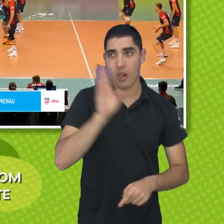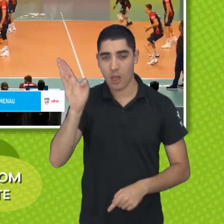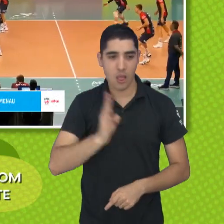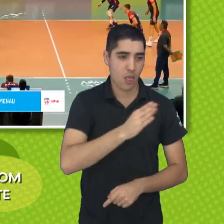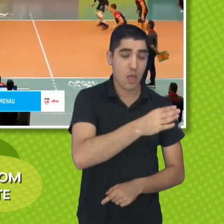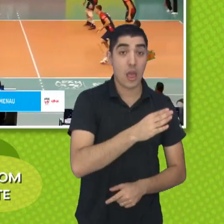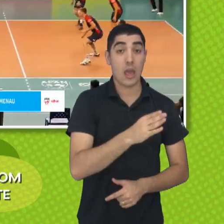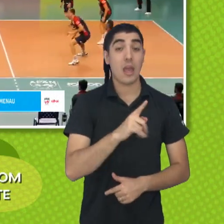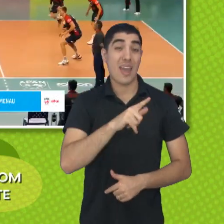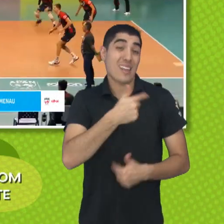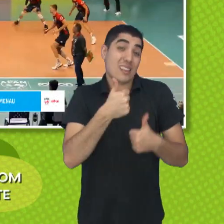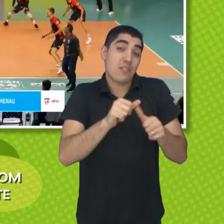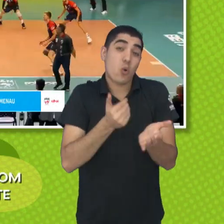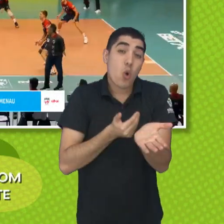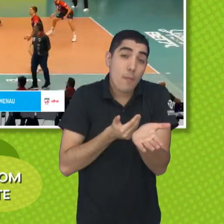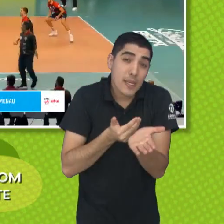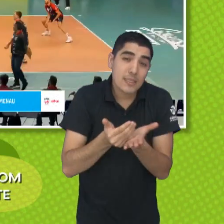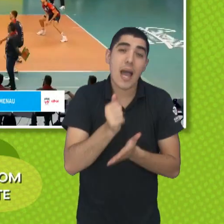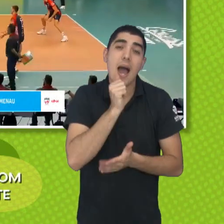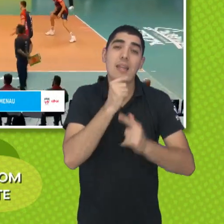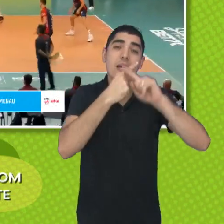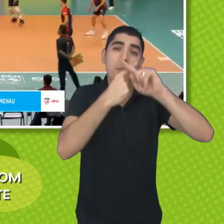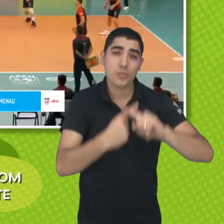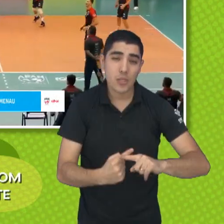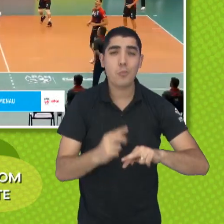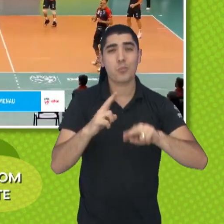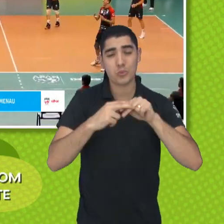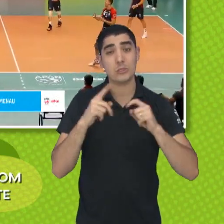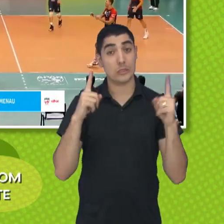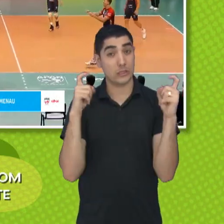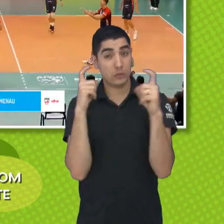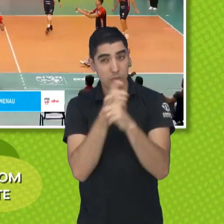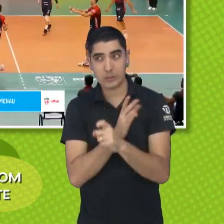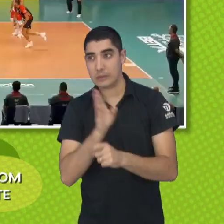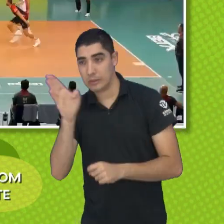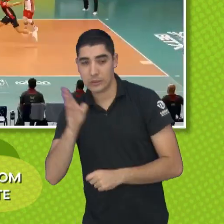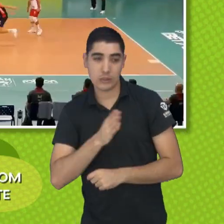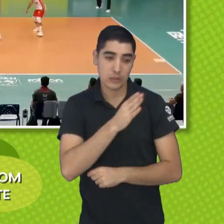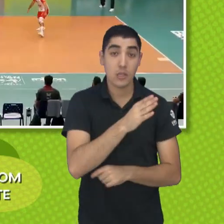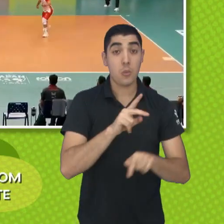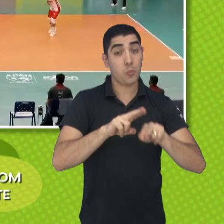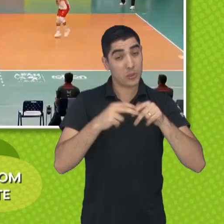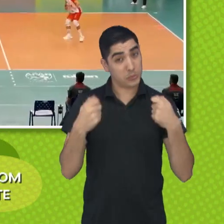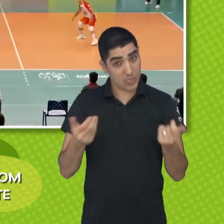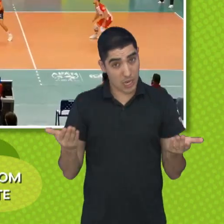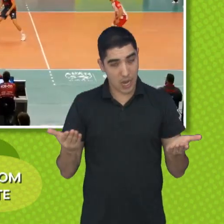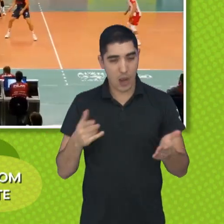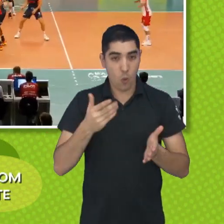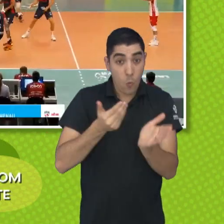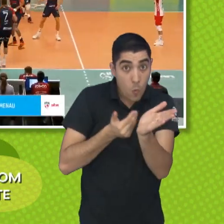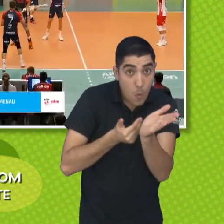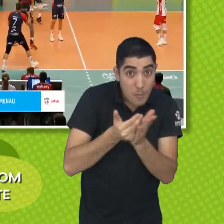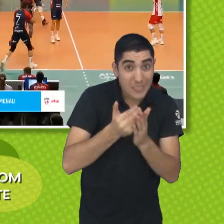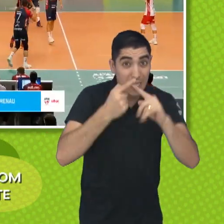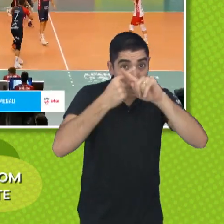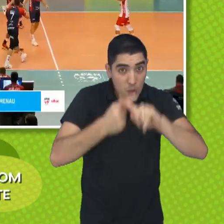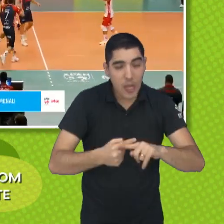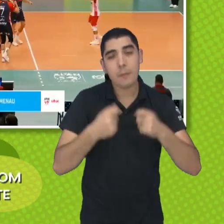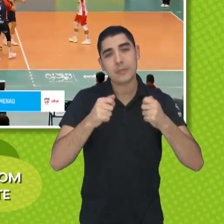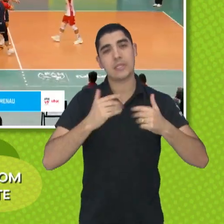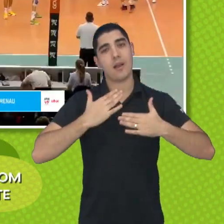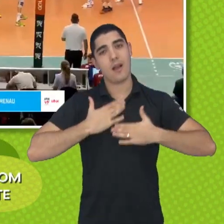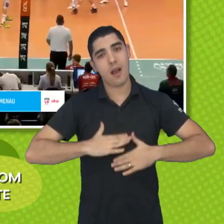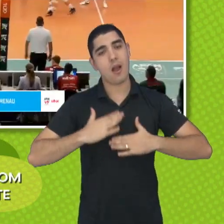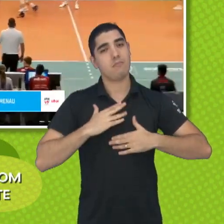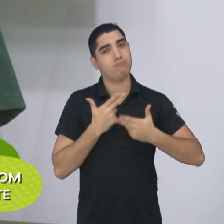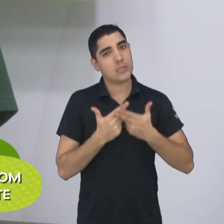difícil, né? Então tem que ter um pouco de paciência com esse começo de temporada do São José, assim como foi o ano passado,